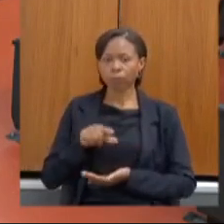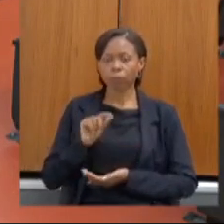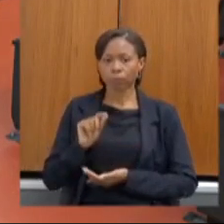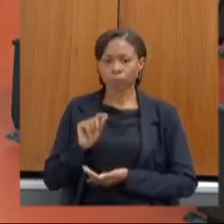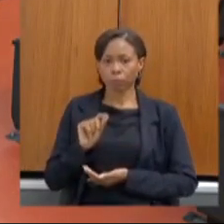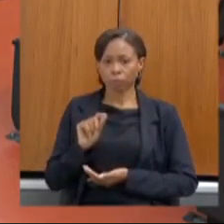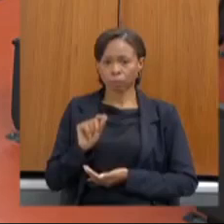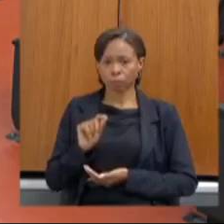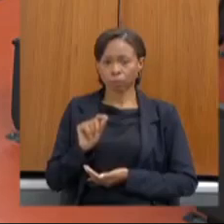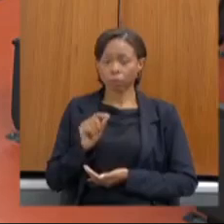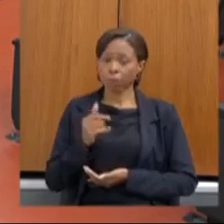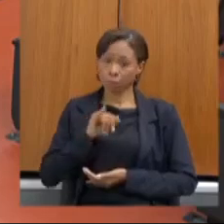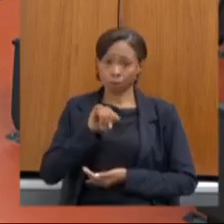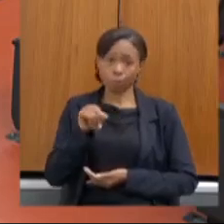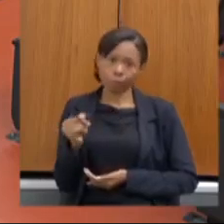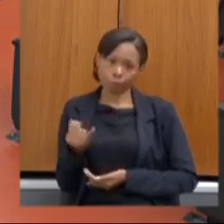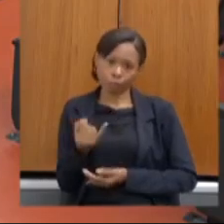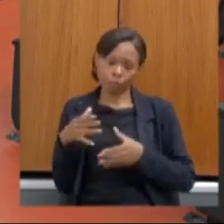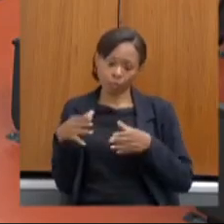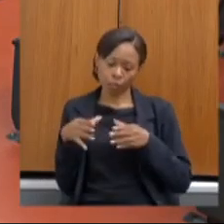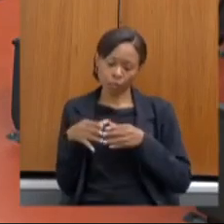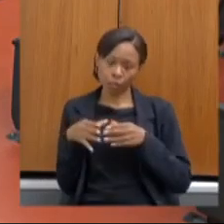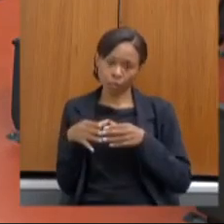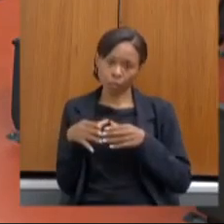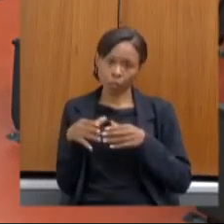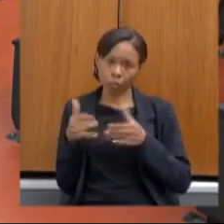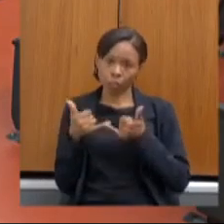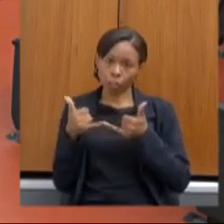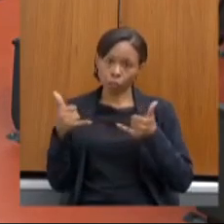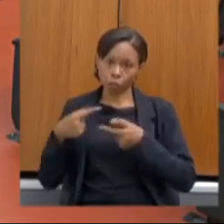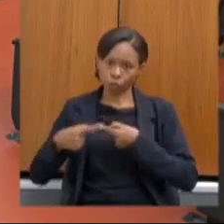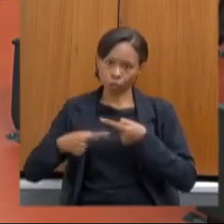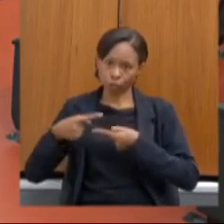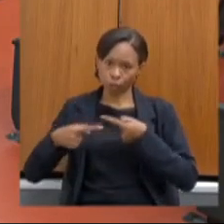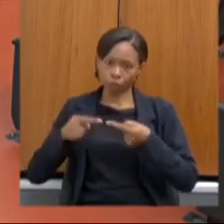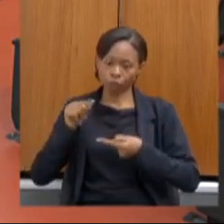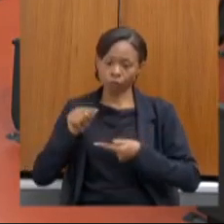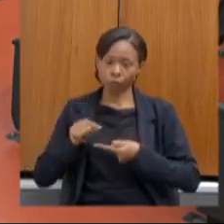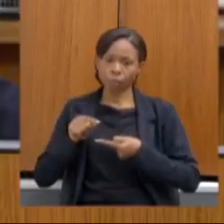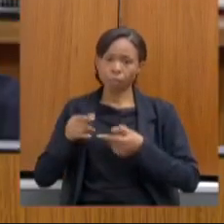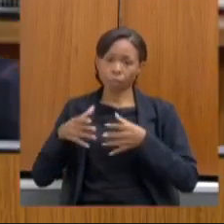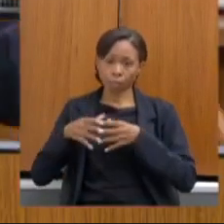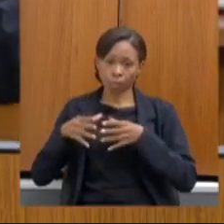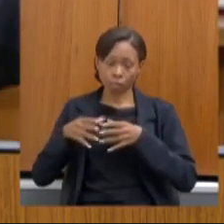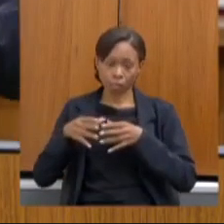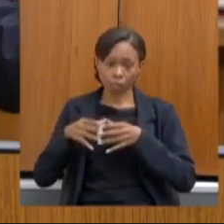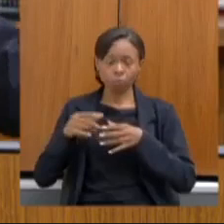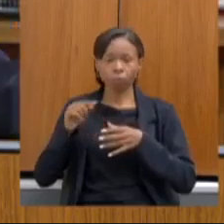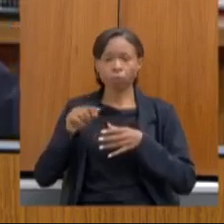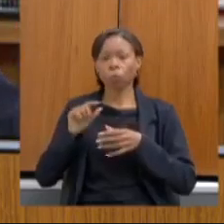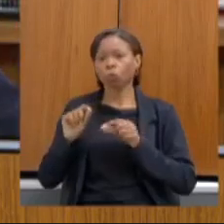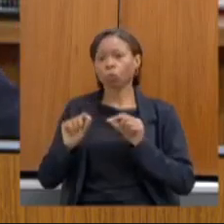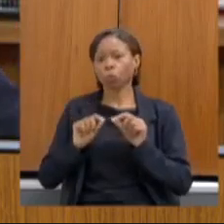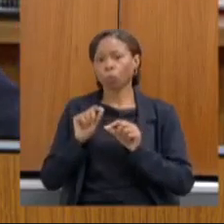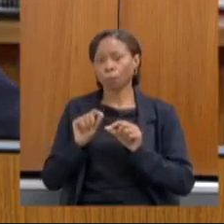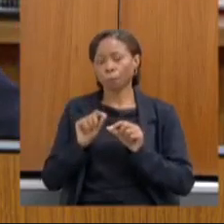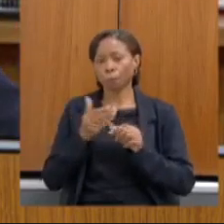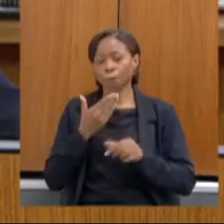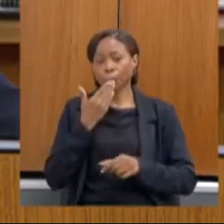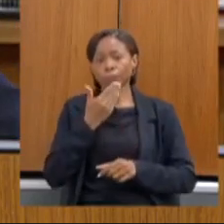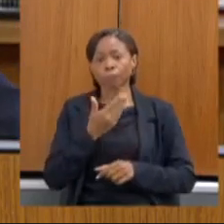também aproveitando que a nossa comissão é de energias renováveis e recursos hídricos para que o governador